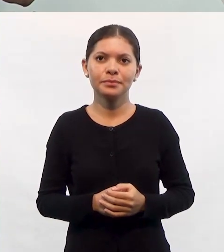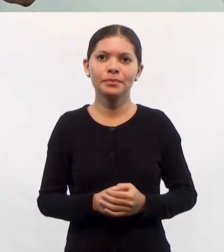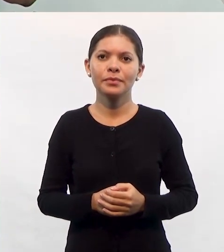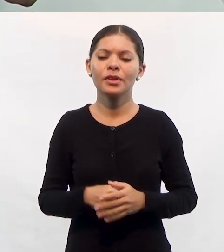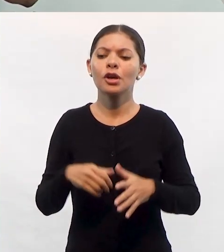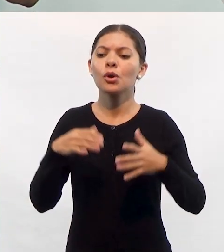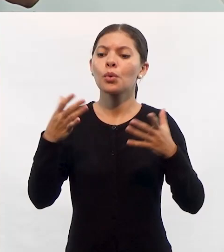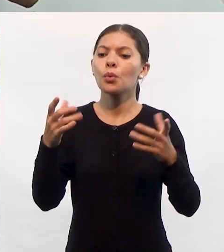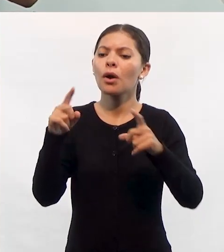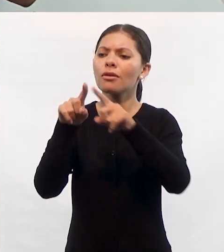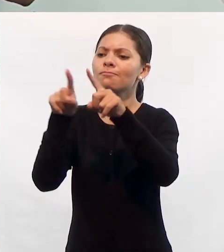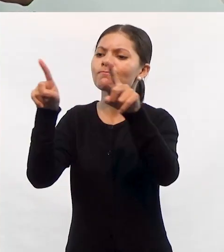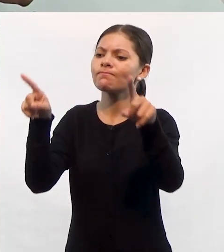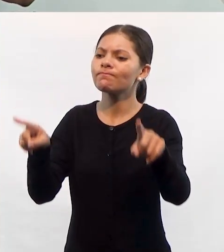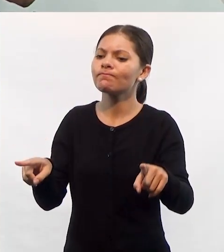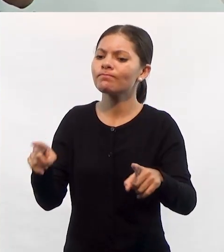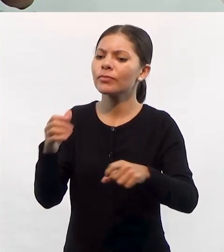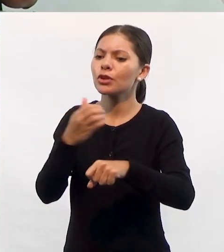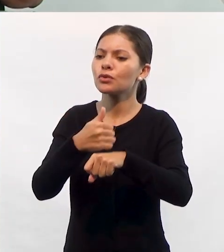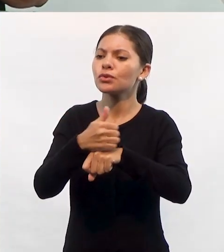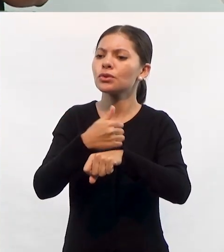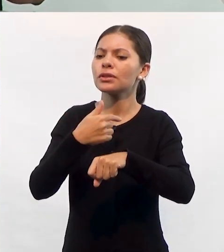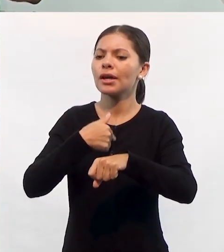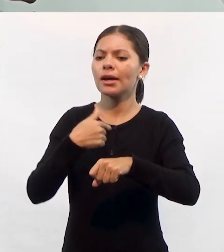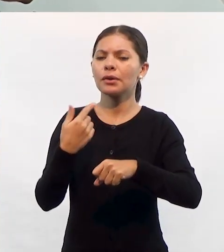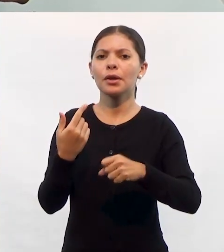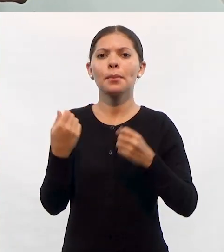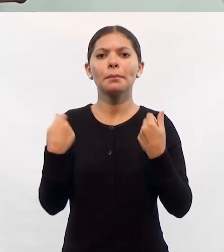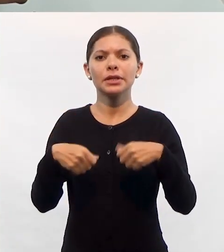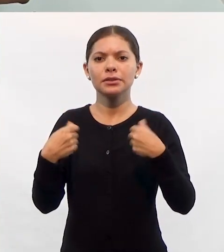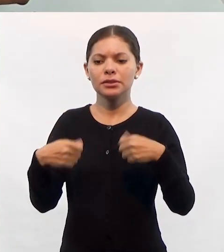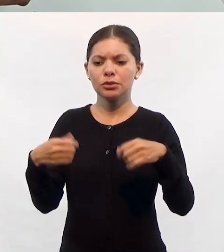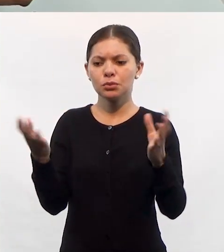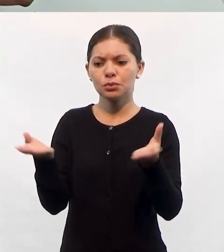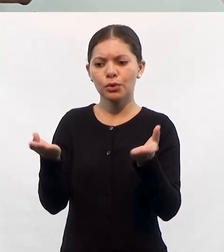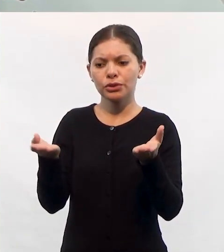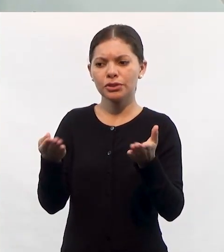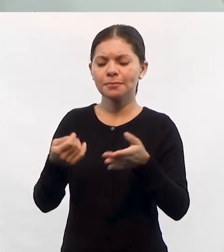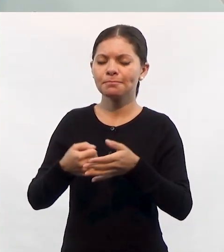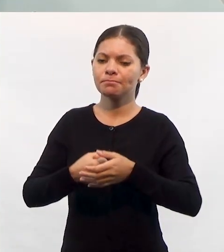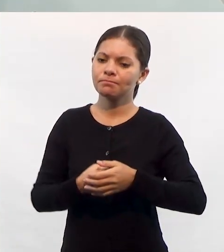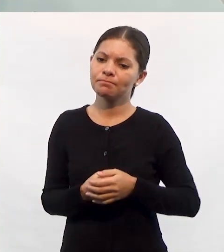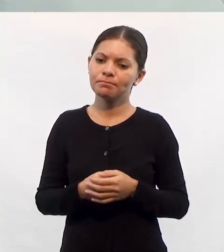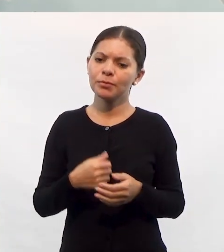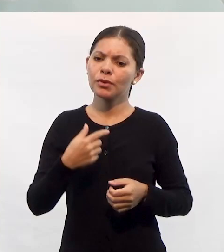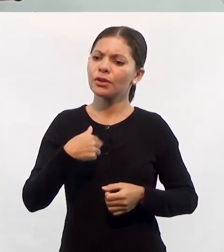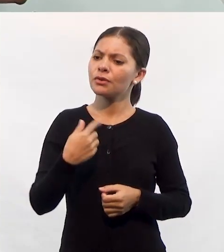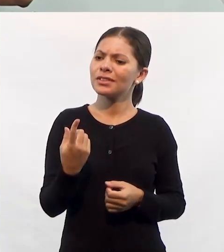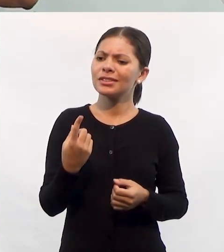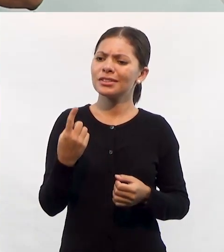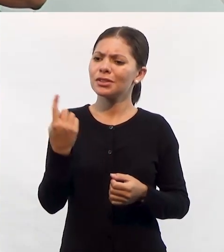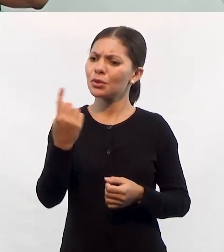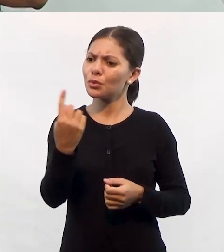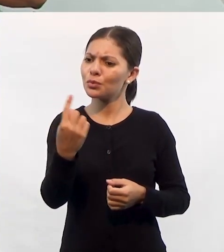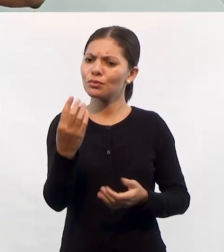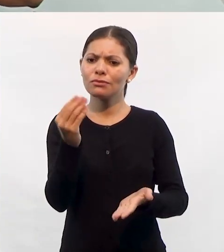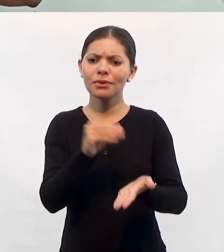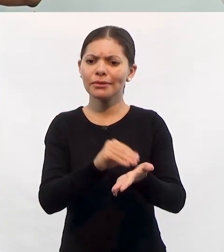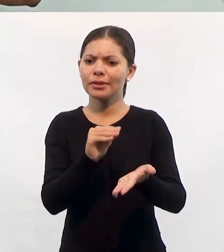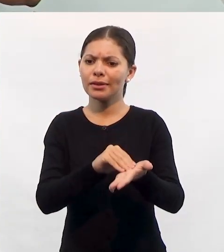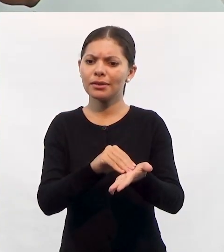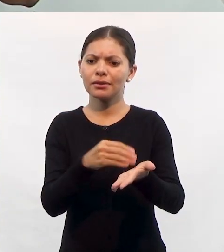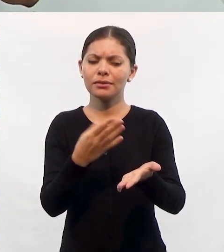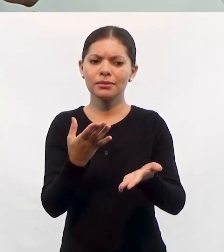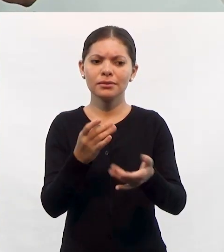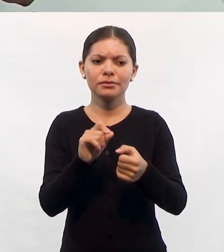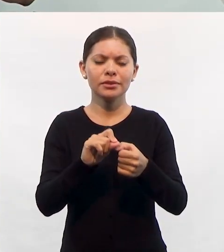funcionário eu vou precisar para trabalhar hoje quantos sinais vou precisar trabalhar hoje o que eu vou fazer se não for desse funcionário faltar